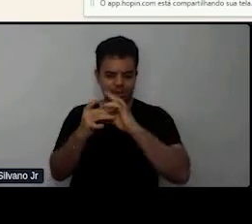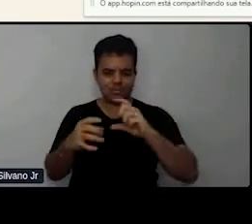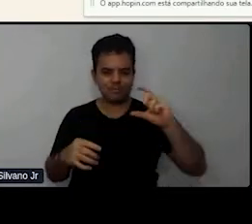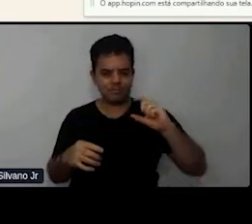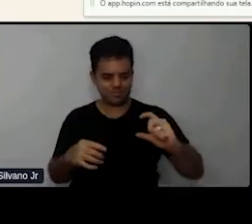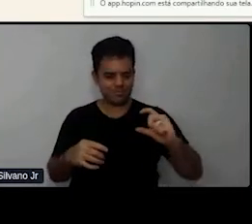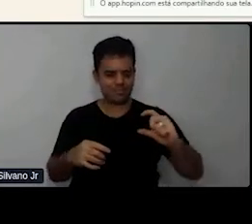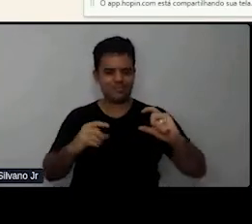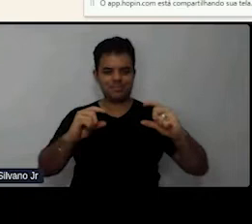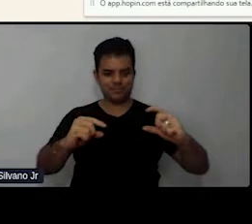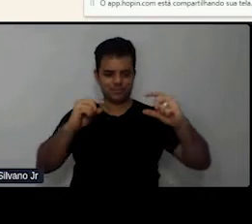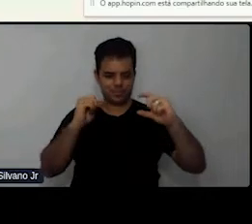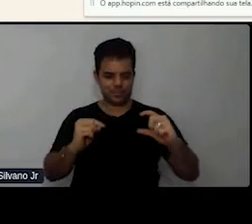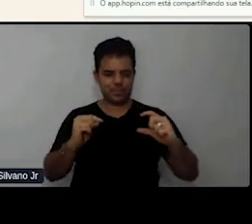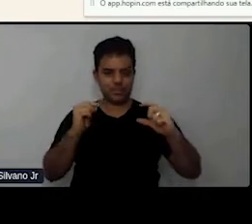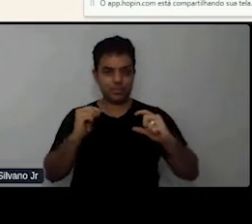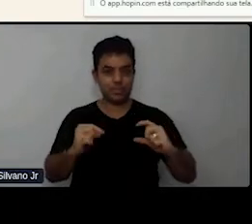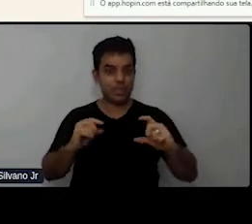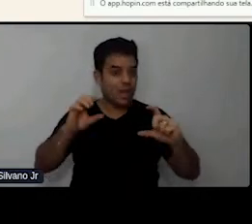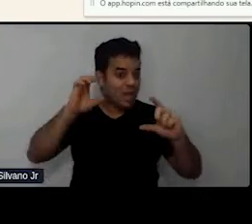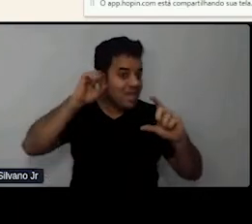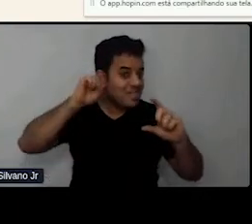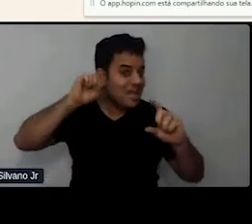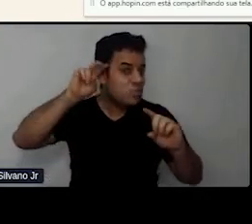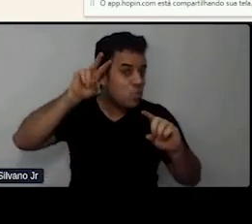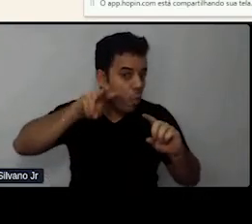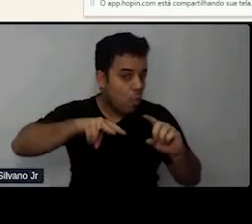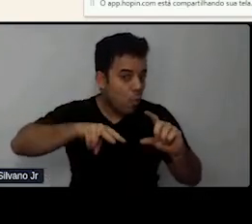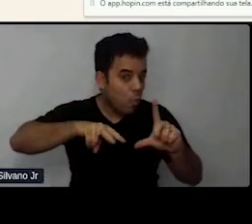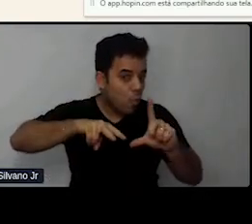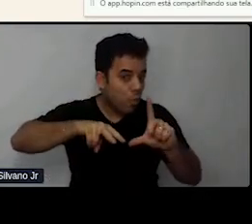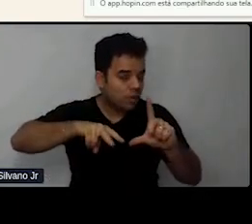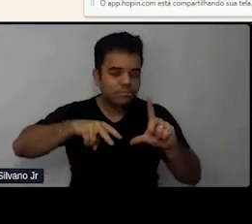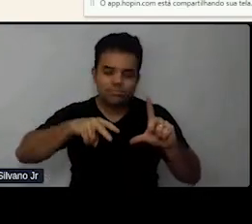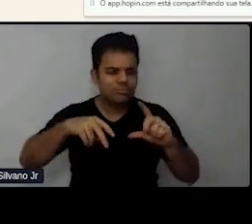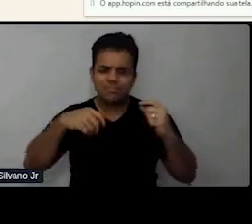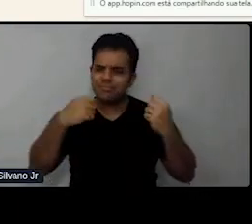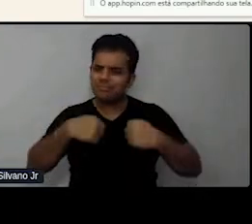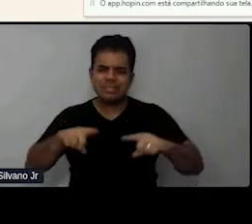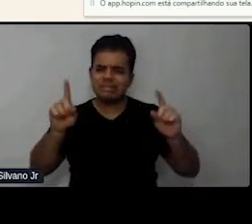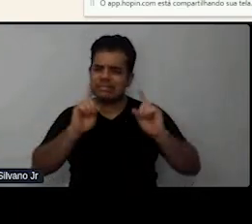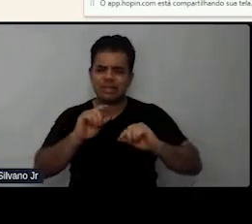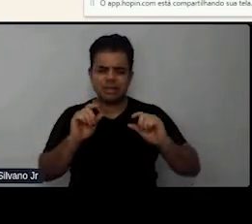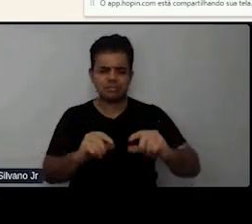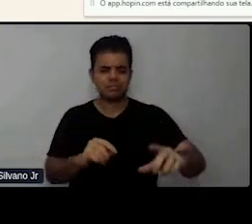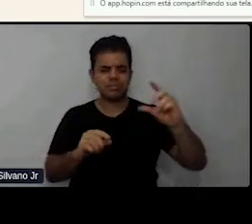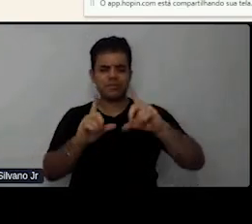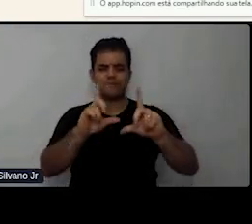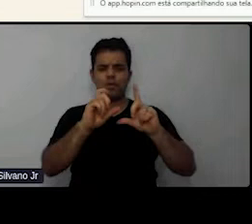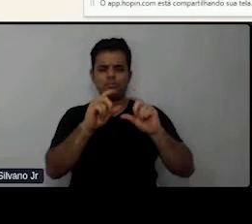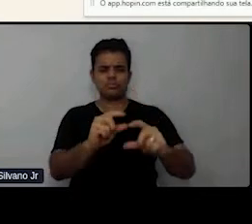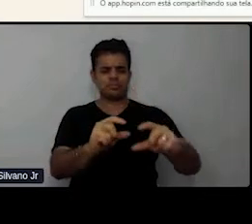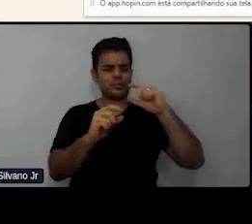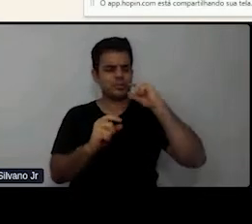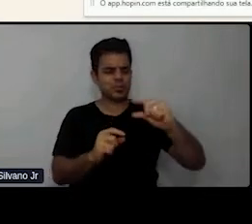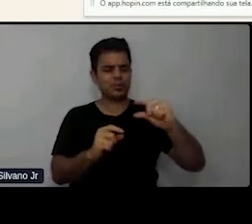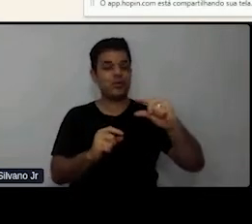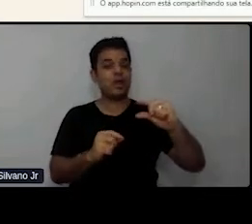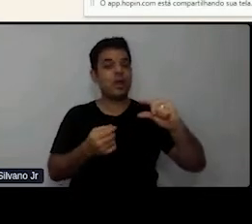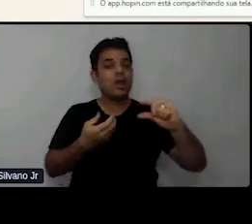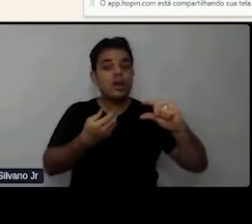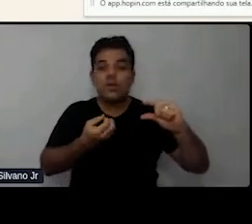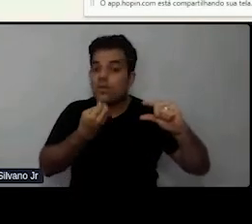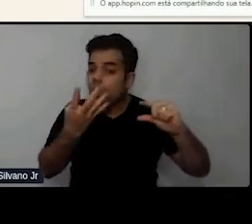esses casos, para um leitor de tela, não é tão relevante a gente exibir esse ícone. Né? A informação principal, que é mais importante